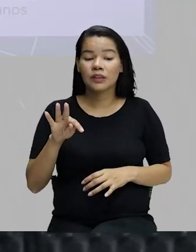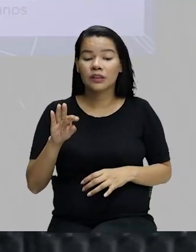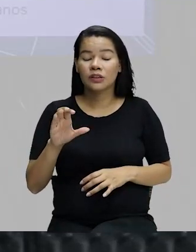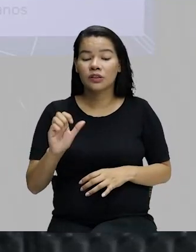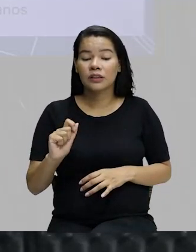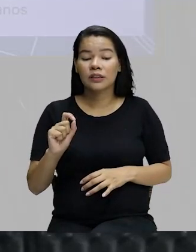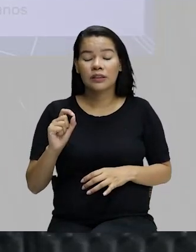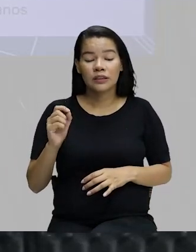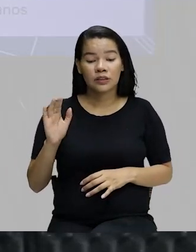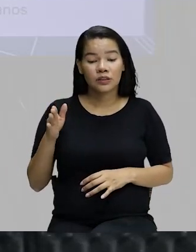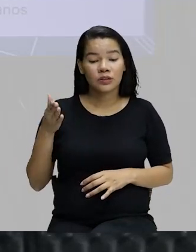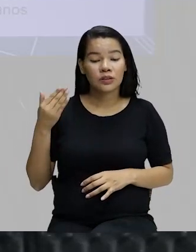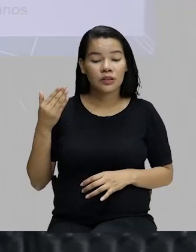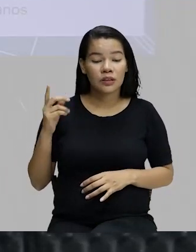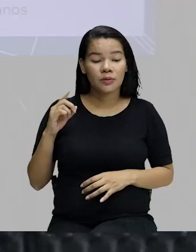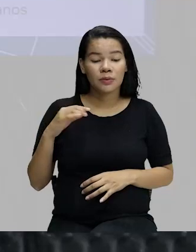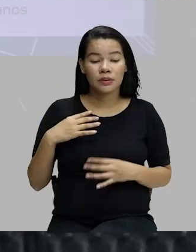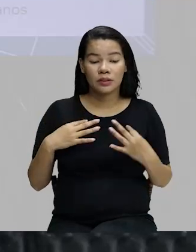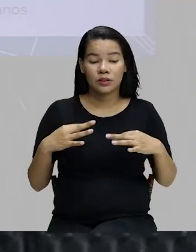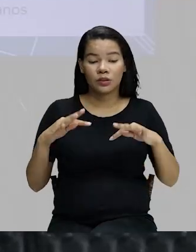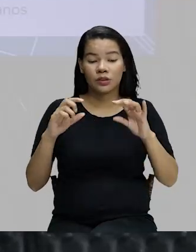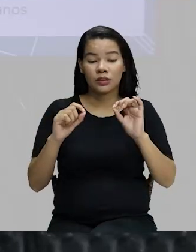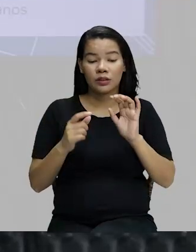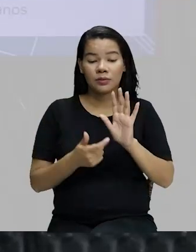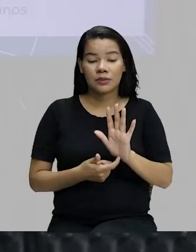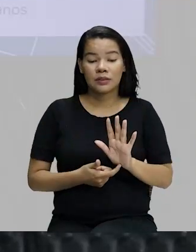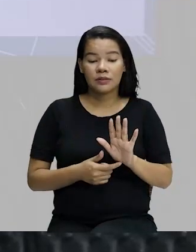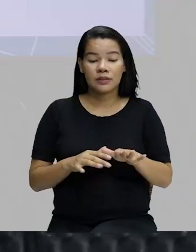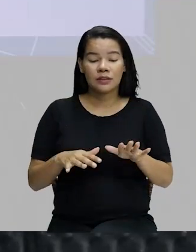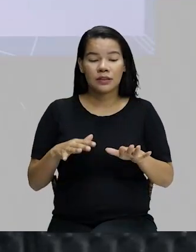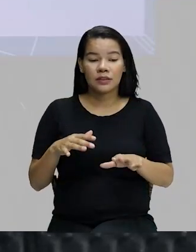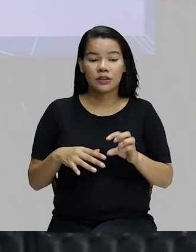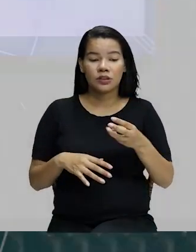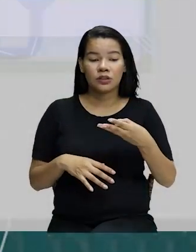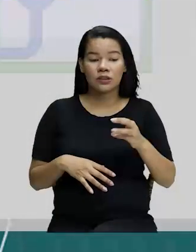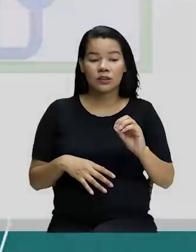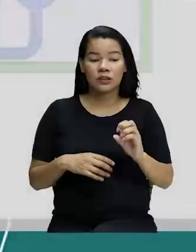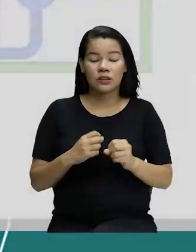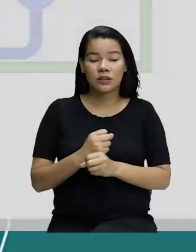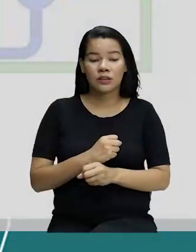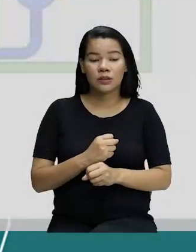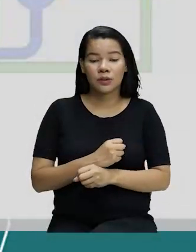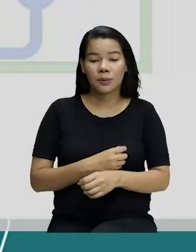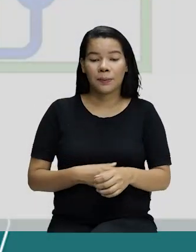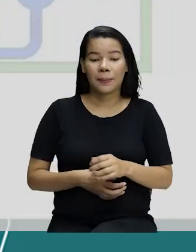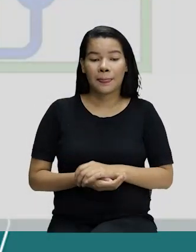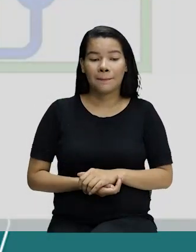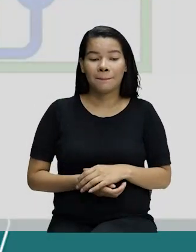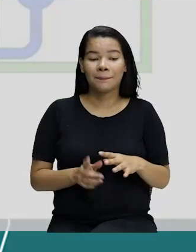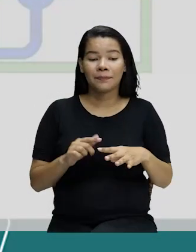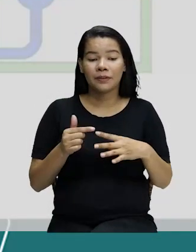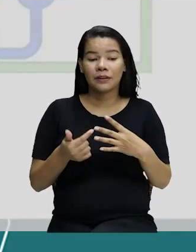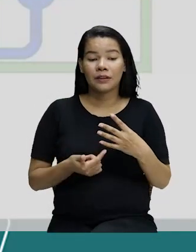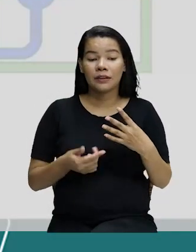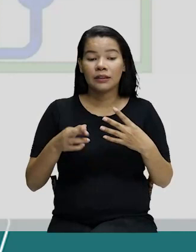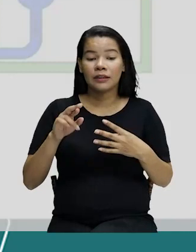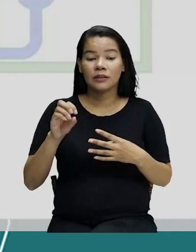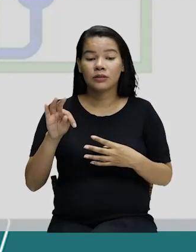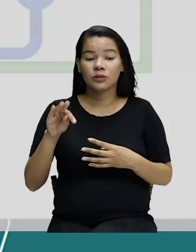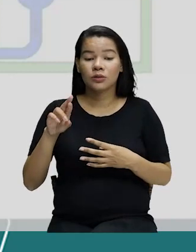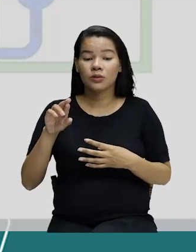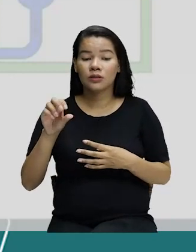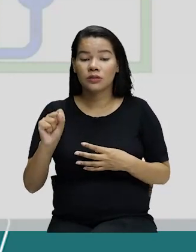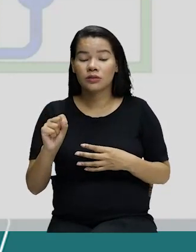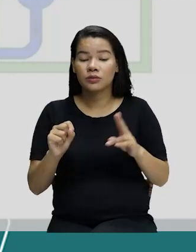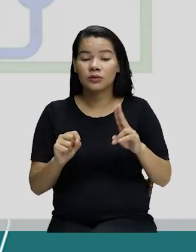era, na época, uma tecnologia que apresentava cerca de 30 anos. Os 4 reatores usados na